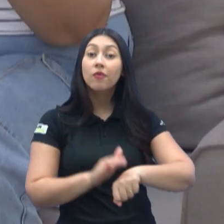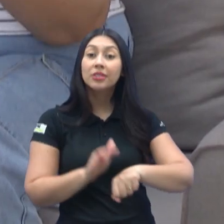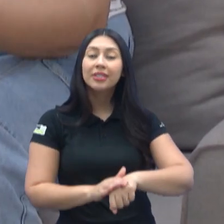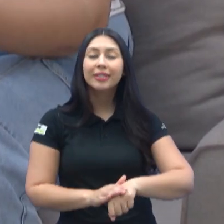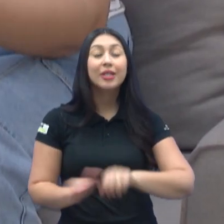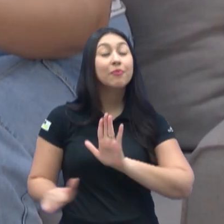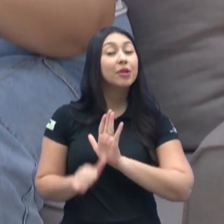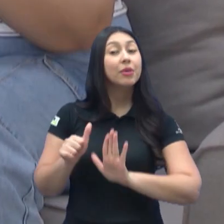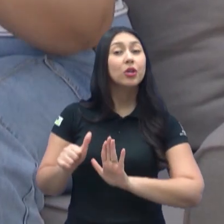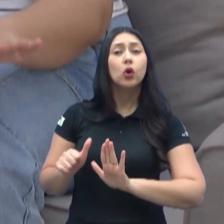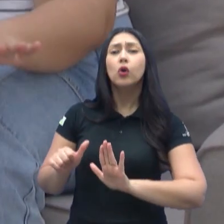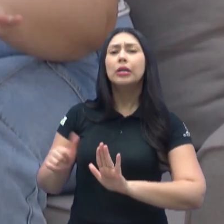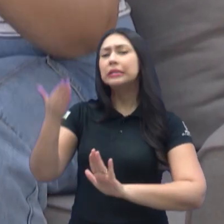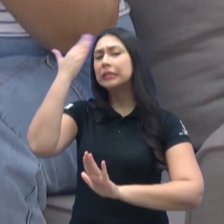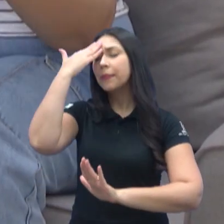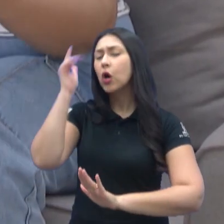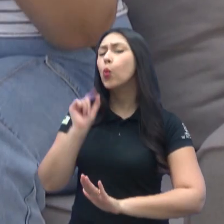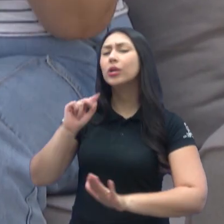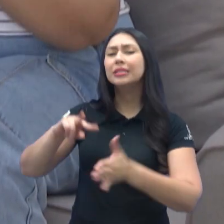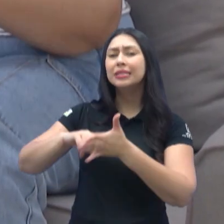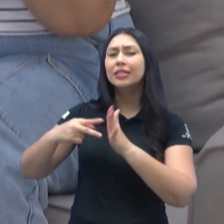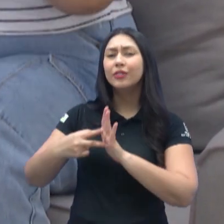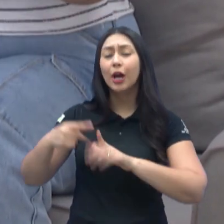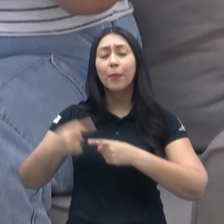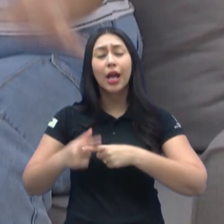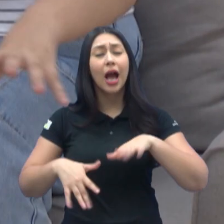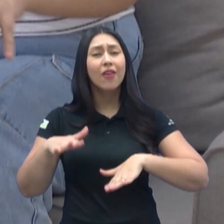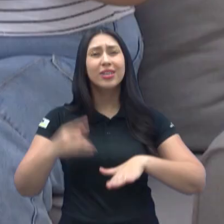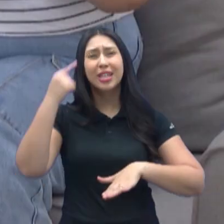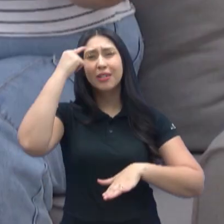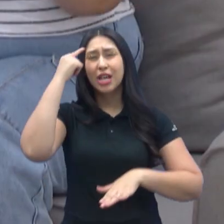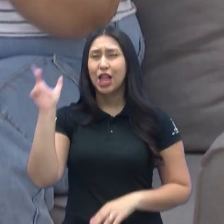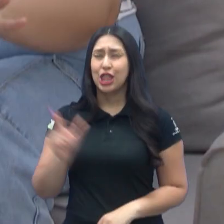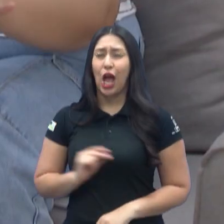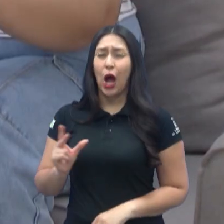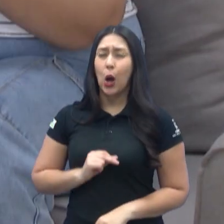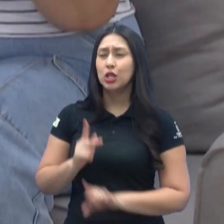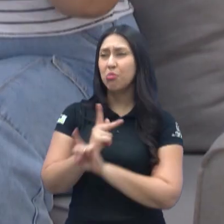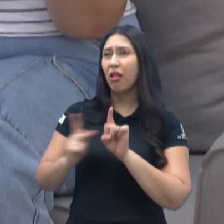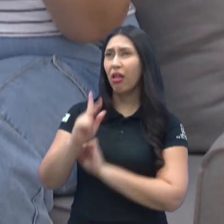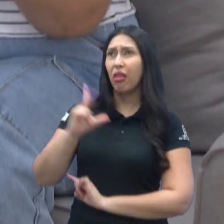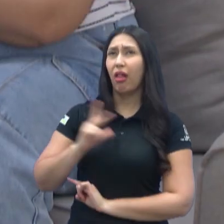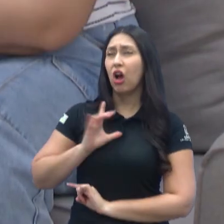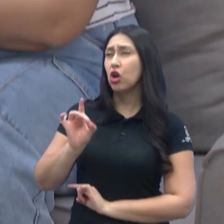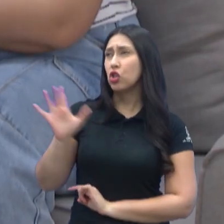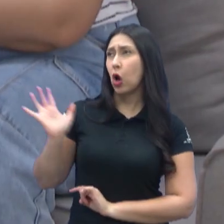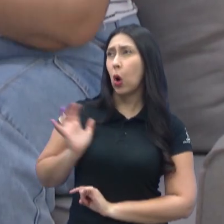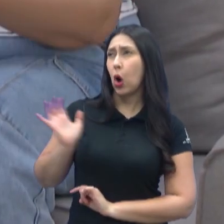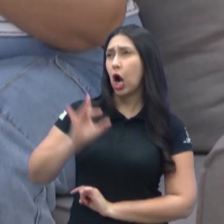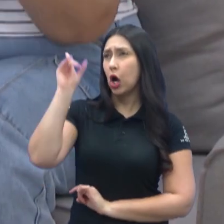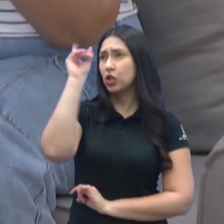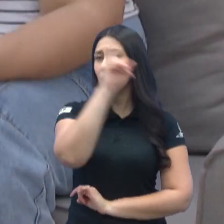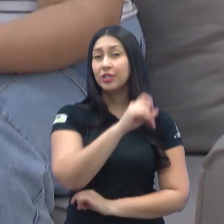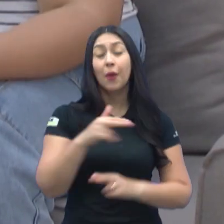primeiro entender o que é isso, Tem muita gente aí de casa que eu sei que acredita que é coisa de gente rica, que é muito complicado. Então, o José Adriano